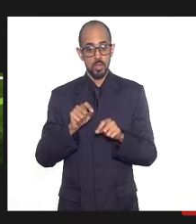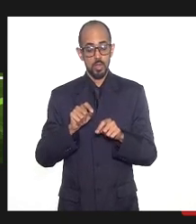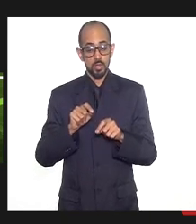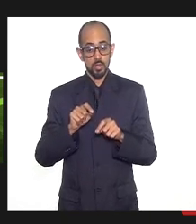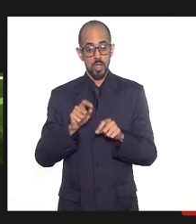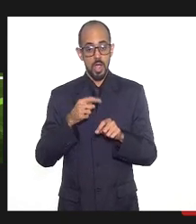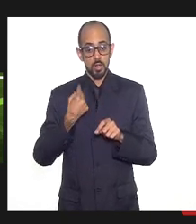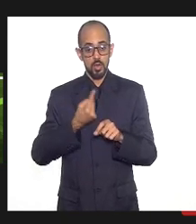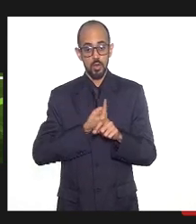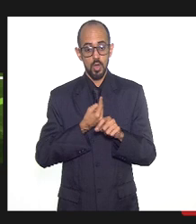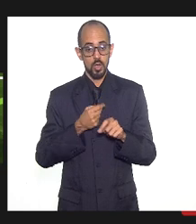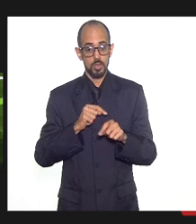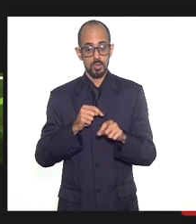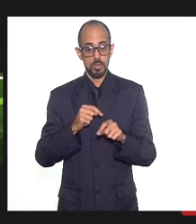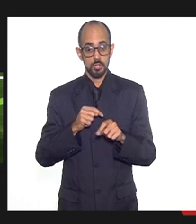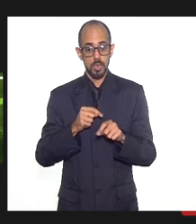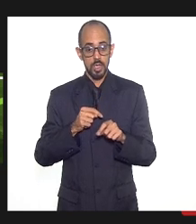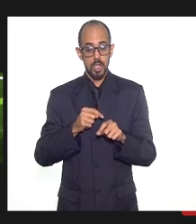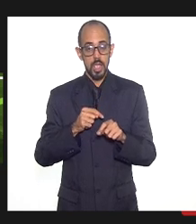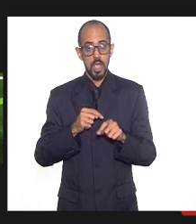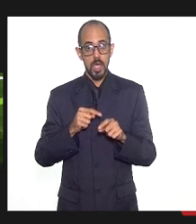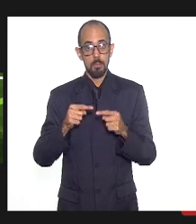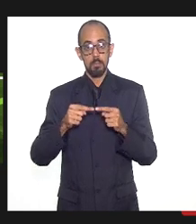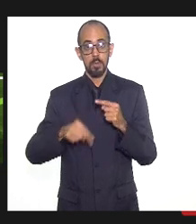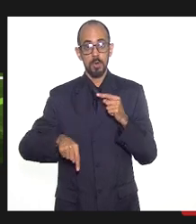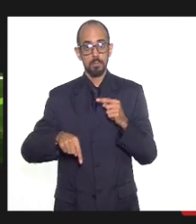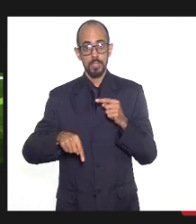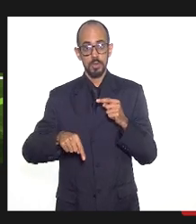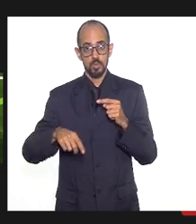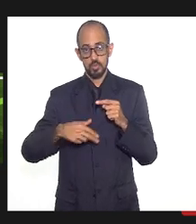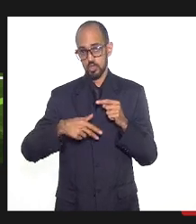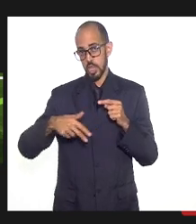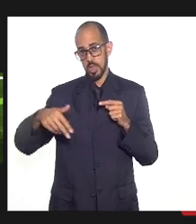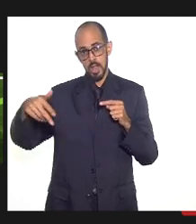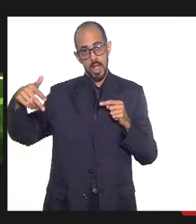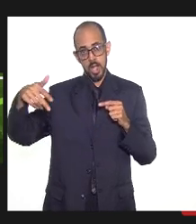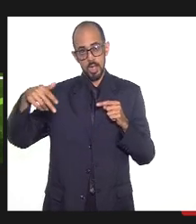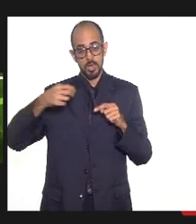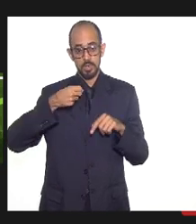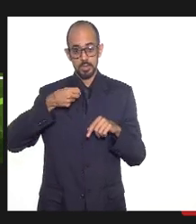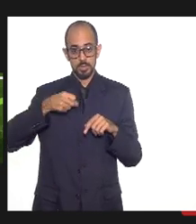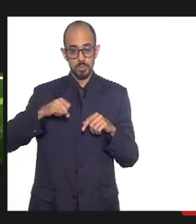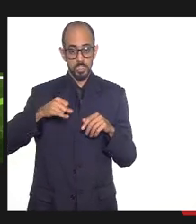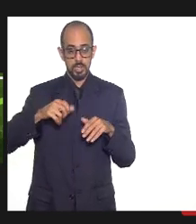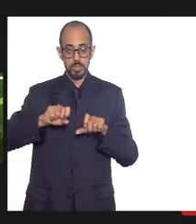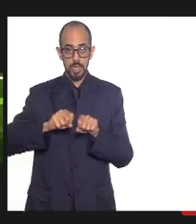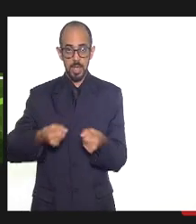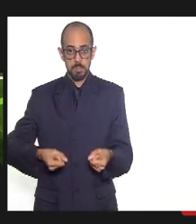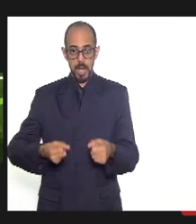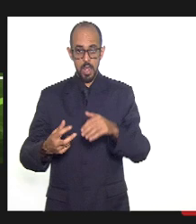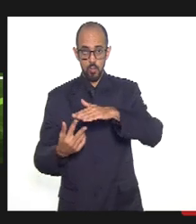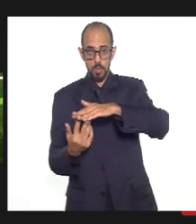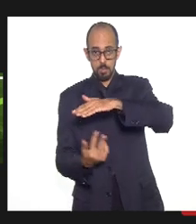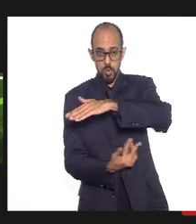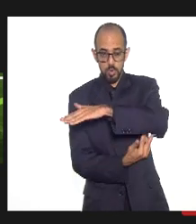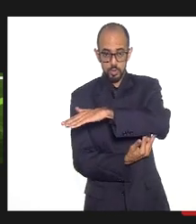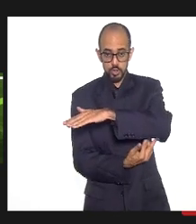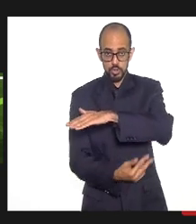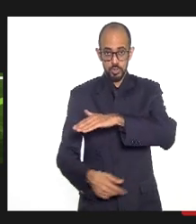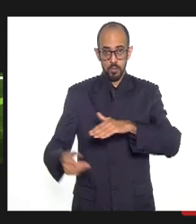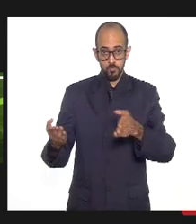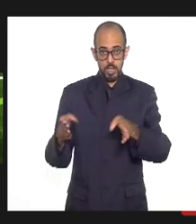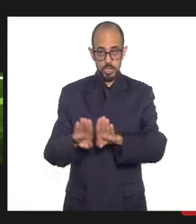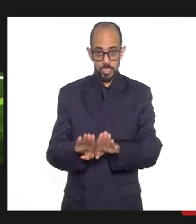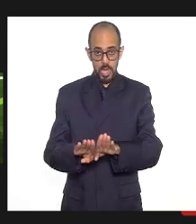a pessoas para andares, né? E vir, né? Se eles estão, se eles derrubaram a ponte, se eles estão fecharam